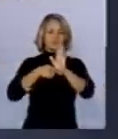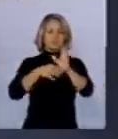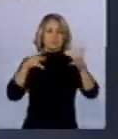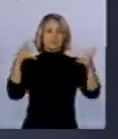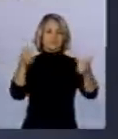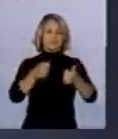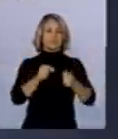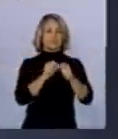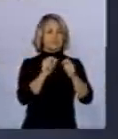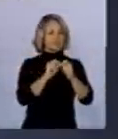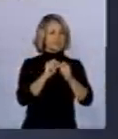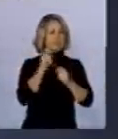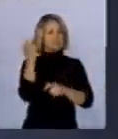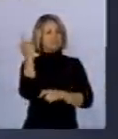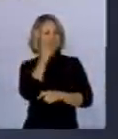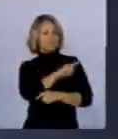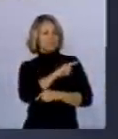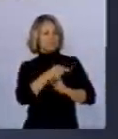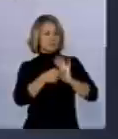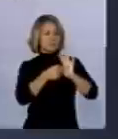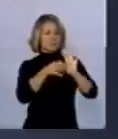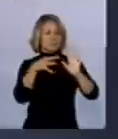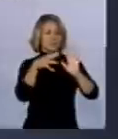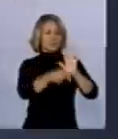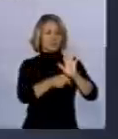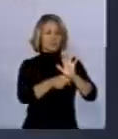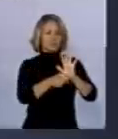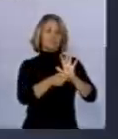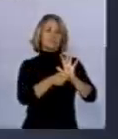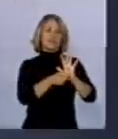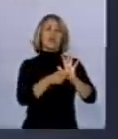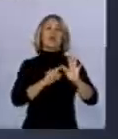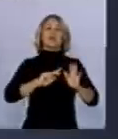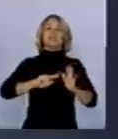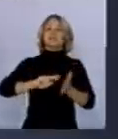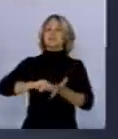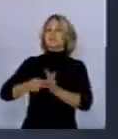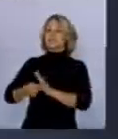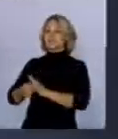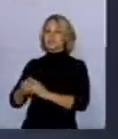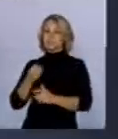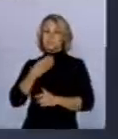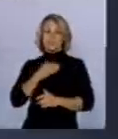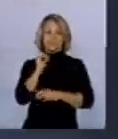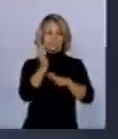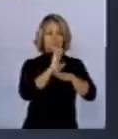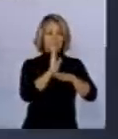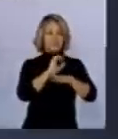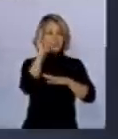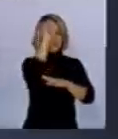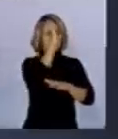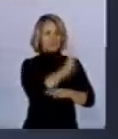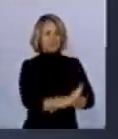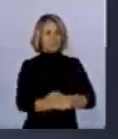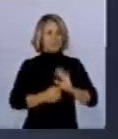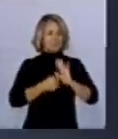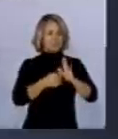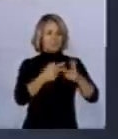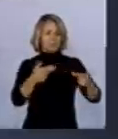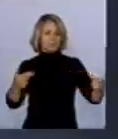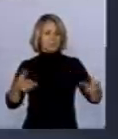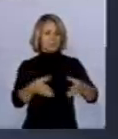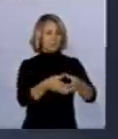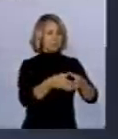filmes essas parcerias levaram uma evolução significativa do do público do filme nacional favorecendo produtoras